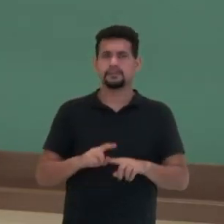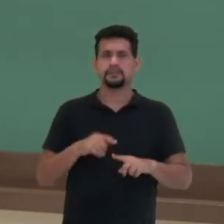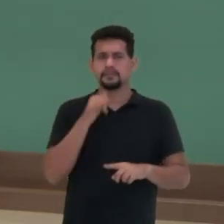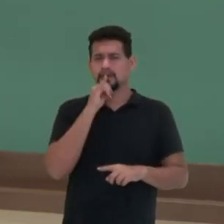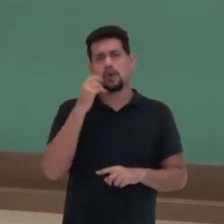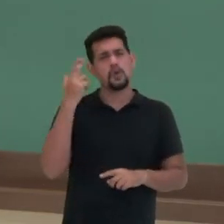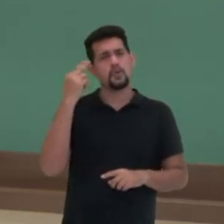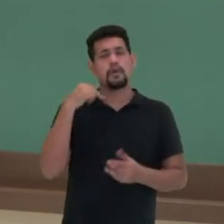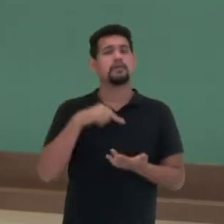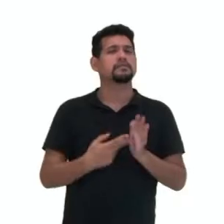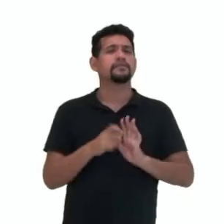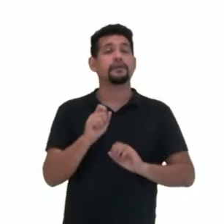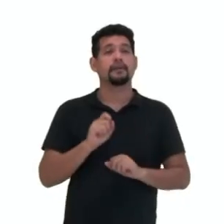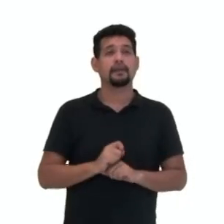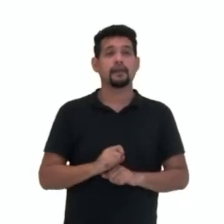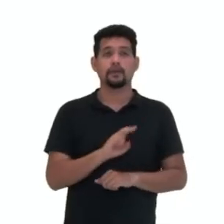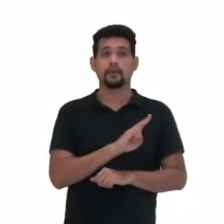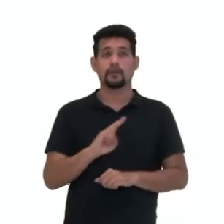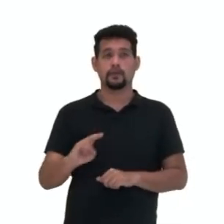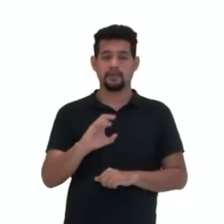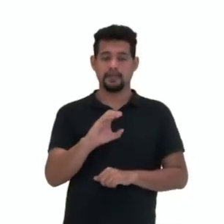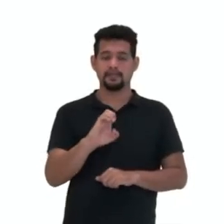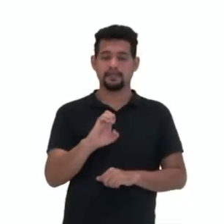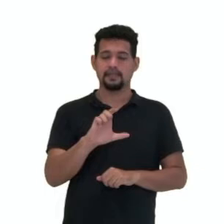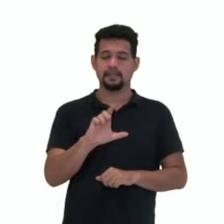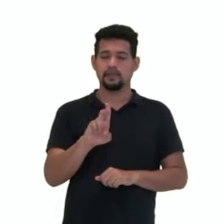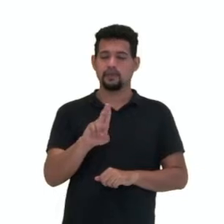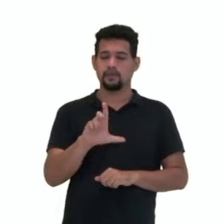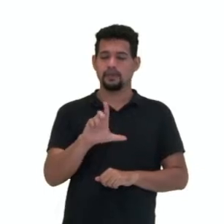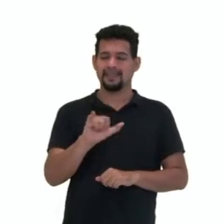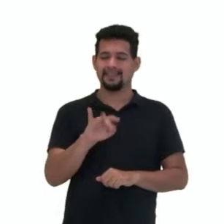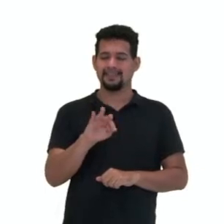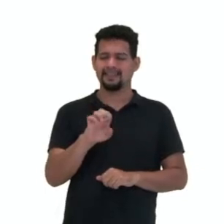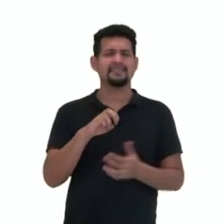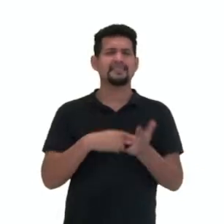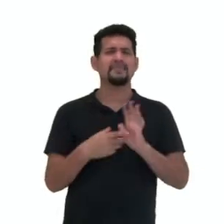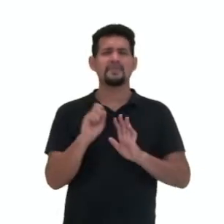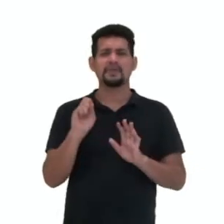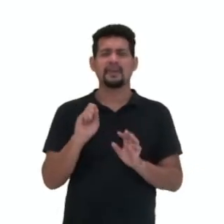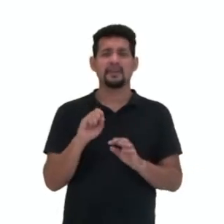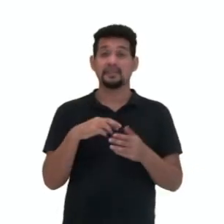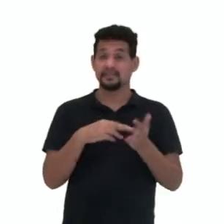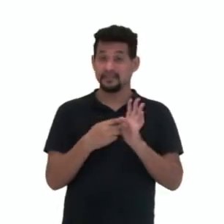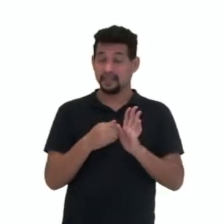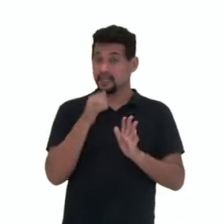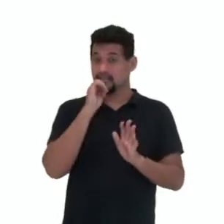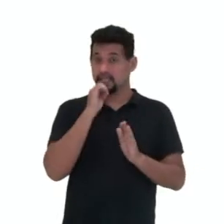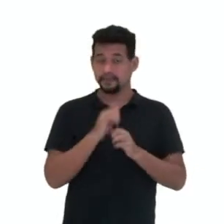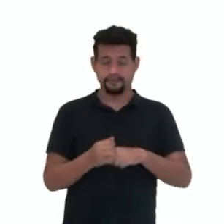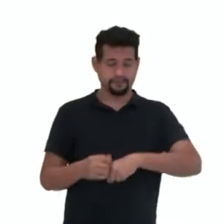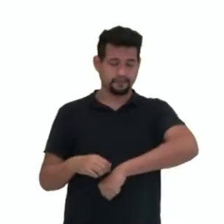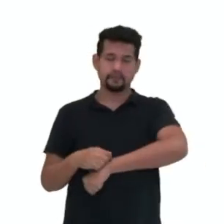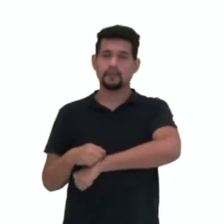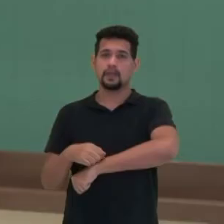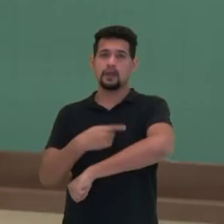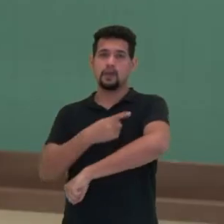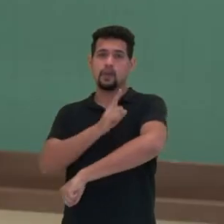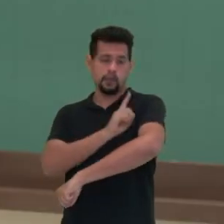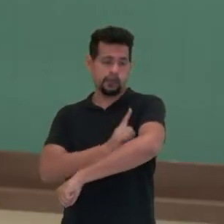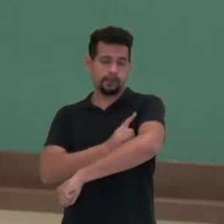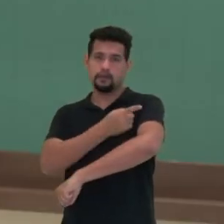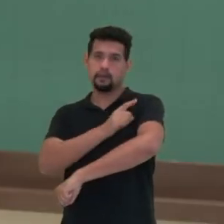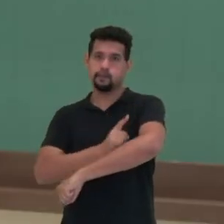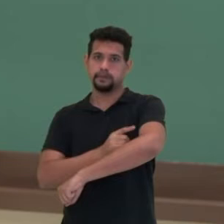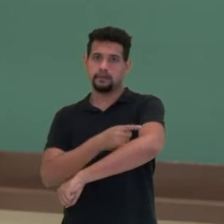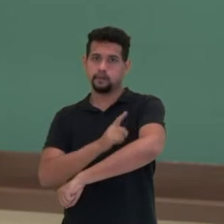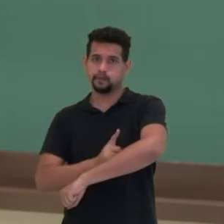mais comuns são celulite. O que é celulite? Celulite é um depósito de tecido adiposo lá na